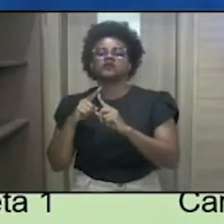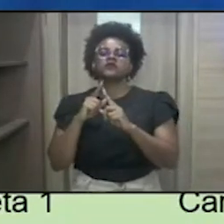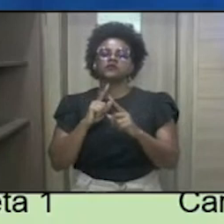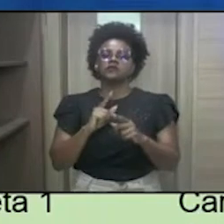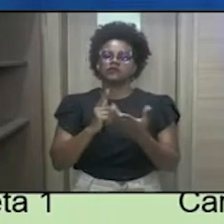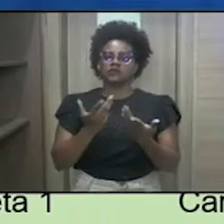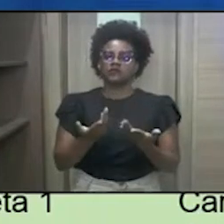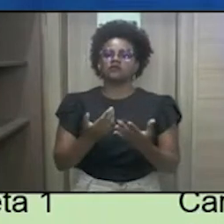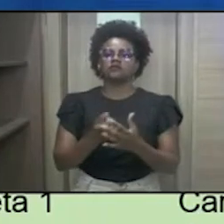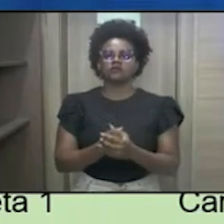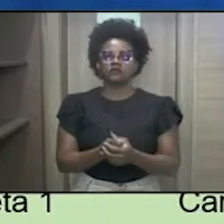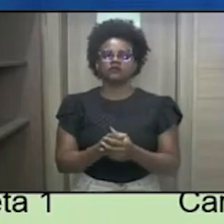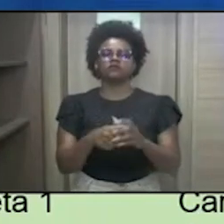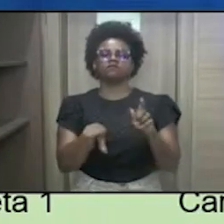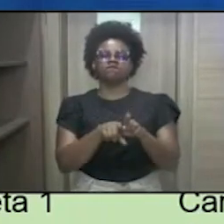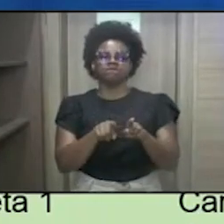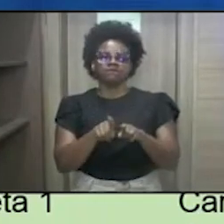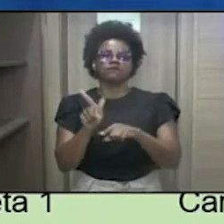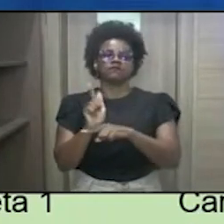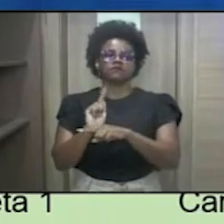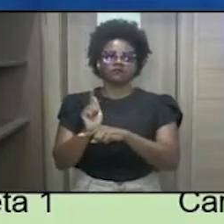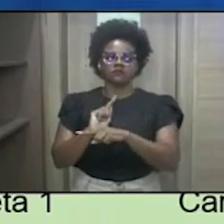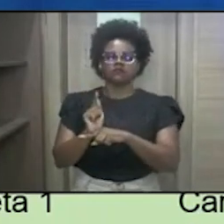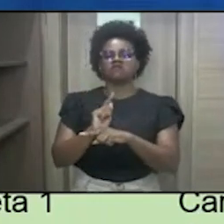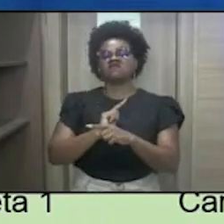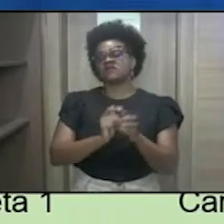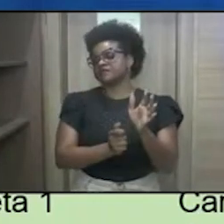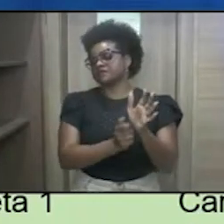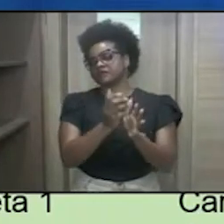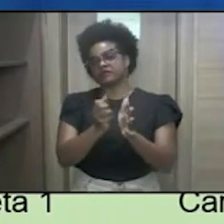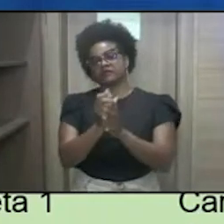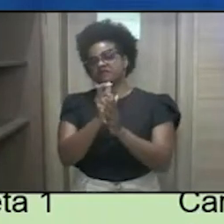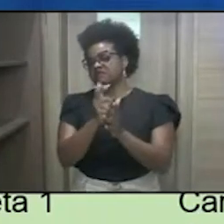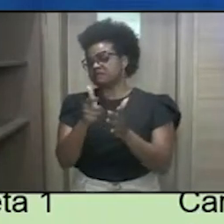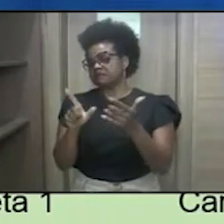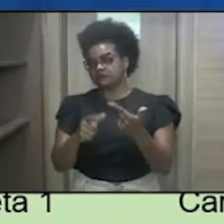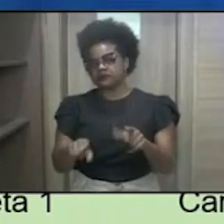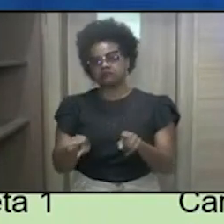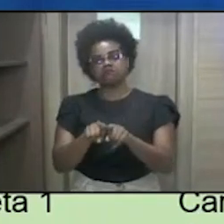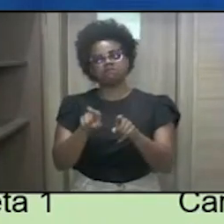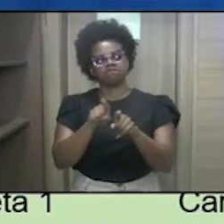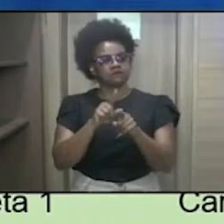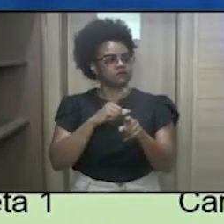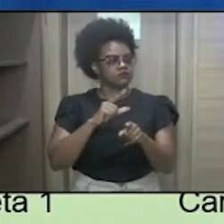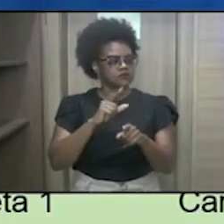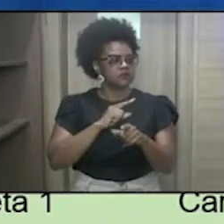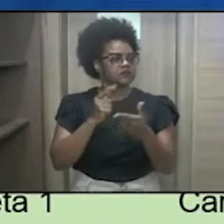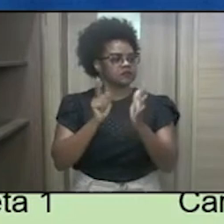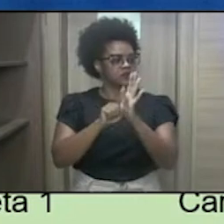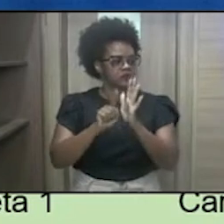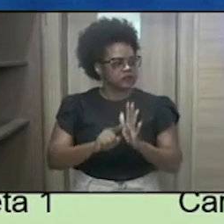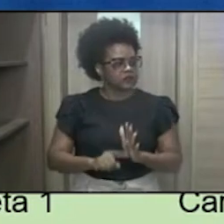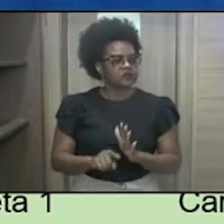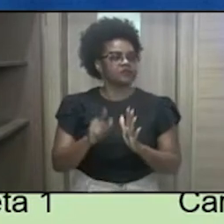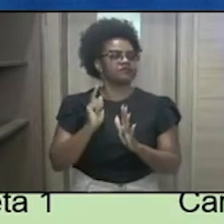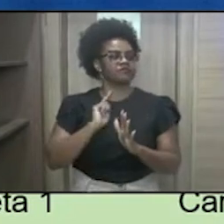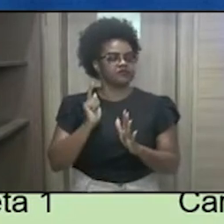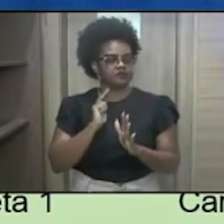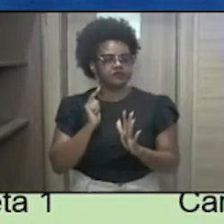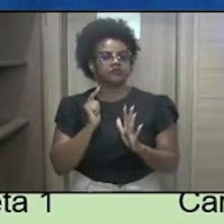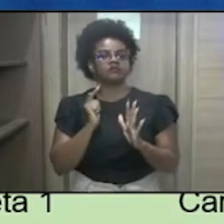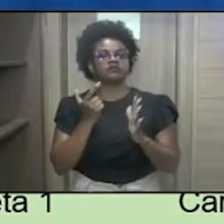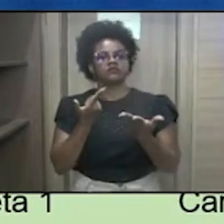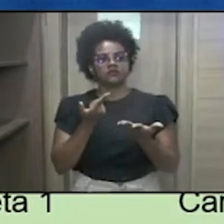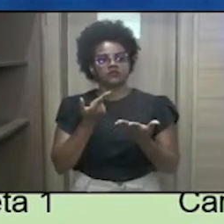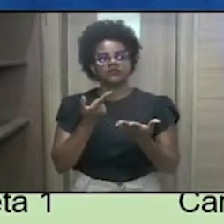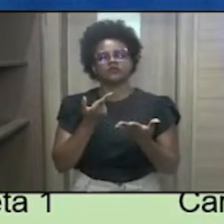CNES, gestor, entre outros, né? Também um questionário Forms foi aplicado, né? Um